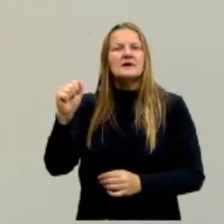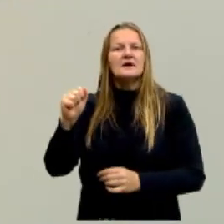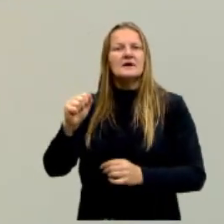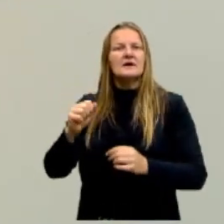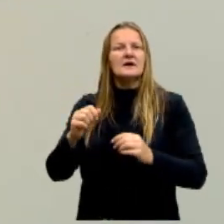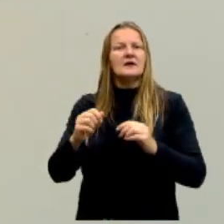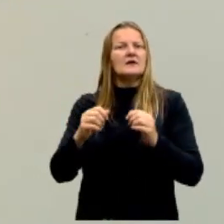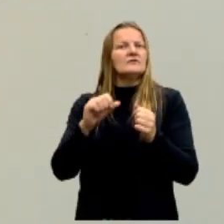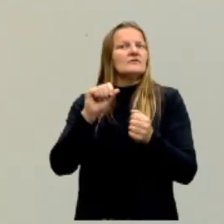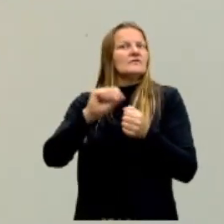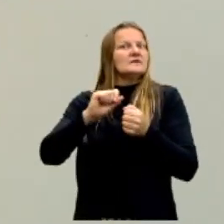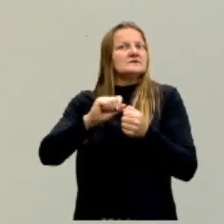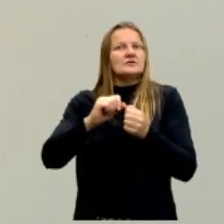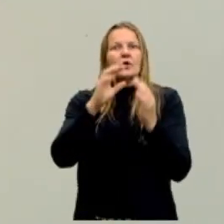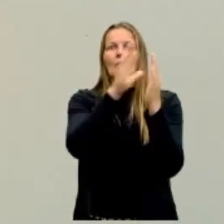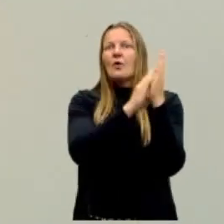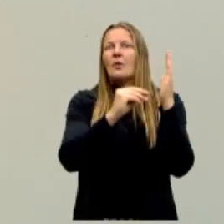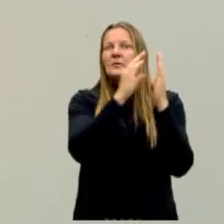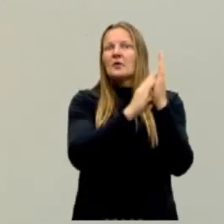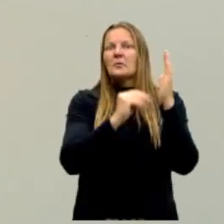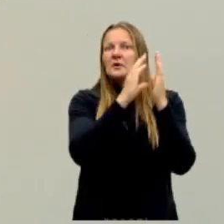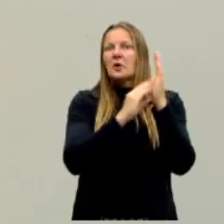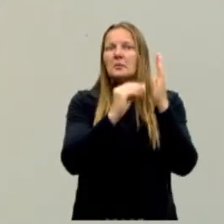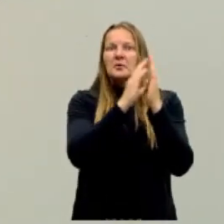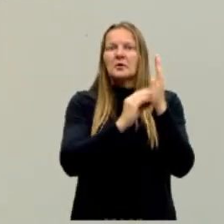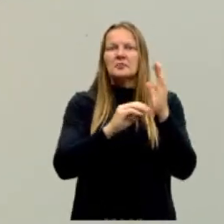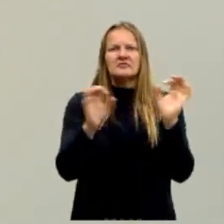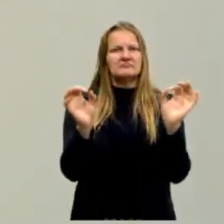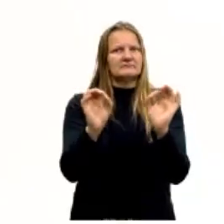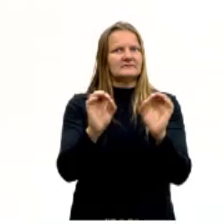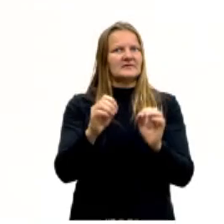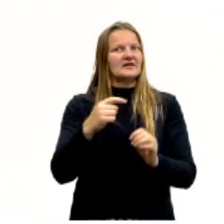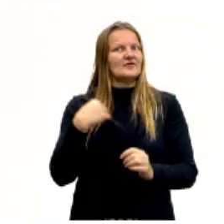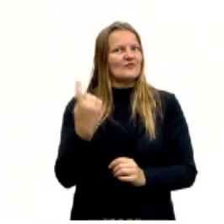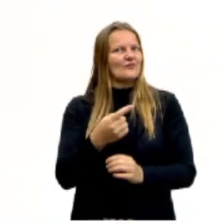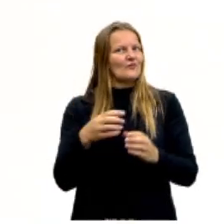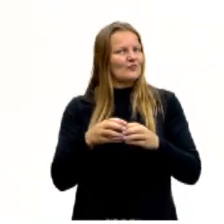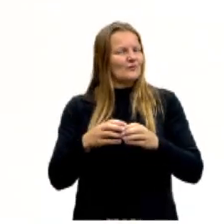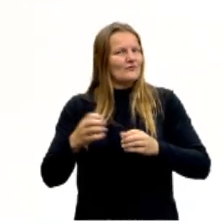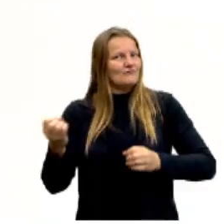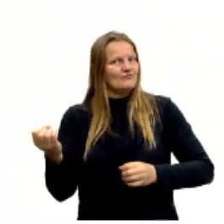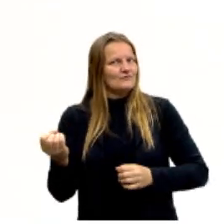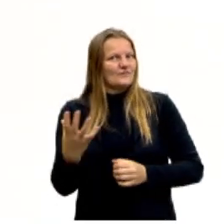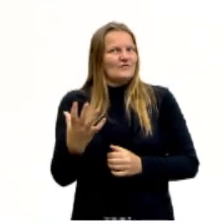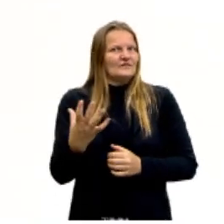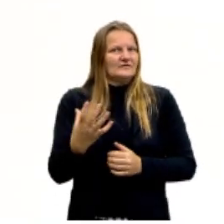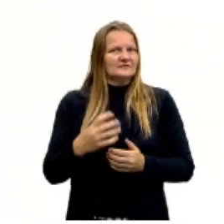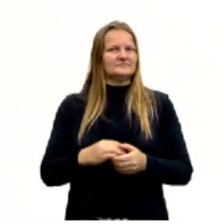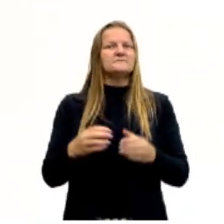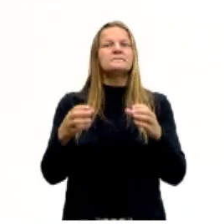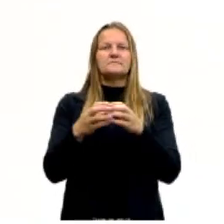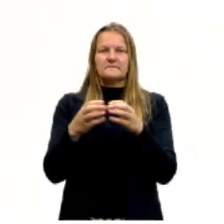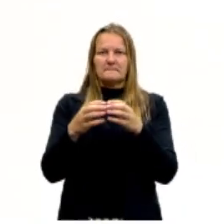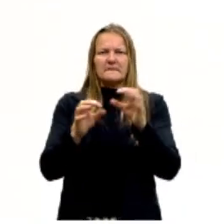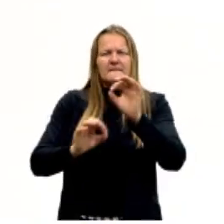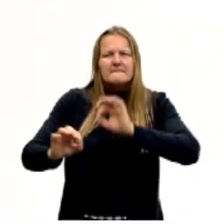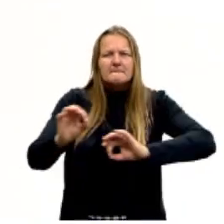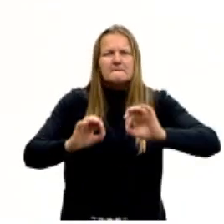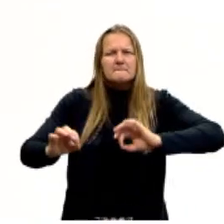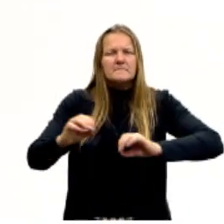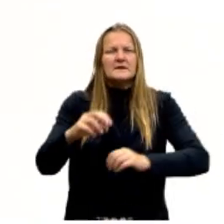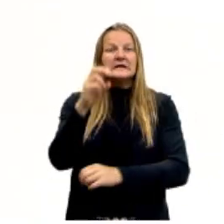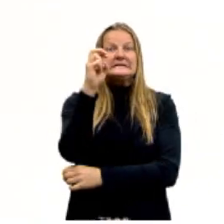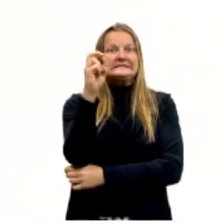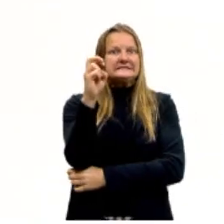e cópias o sinônimos certo então este grupo o grupo